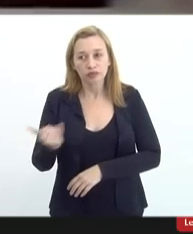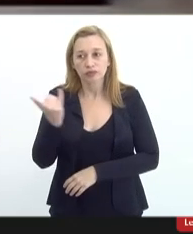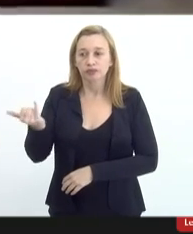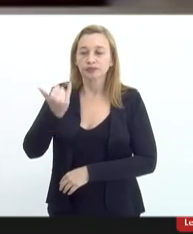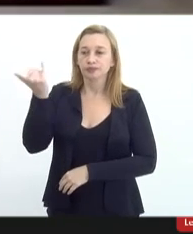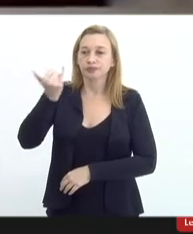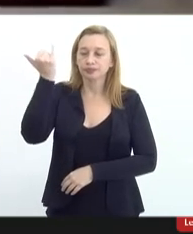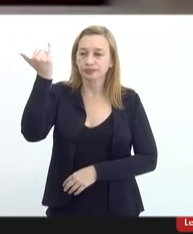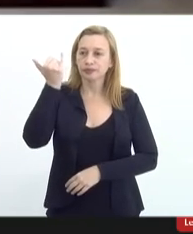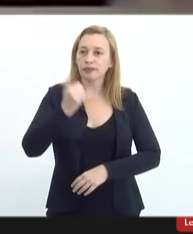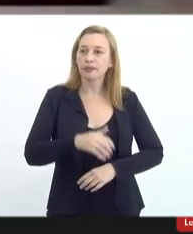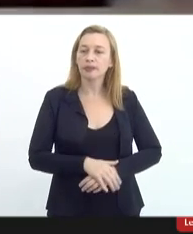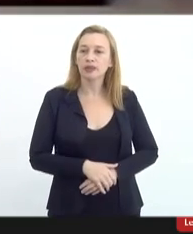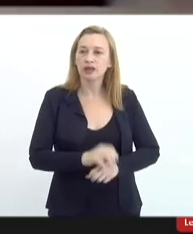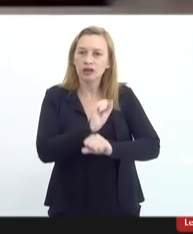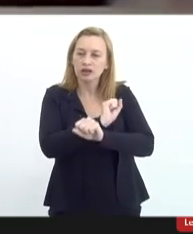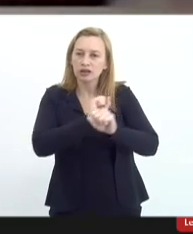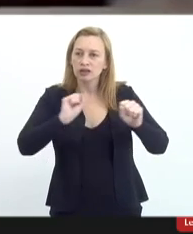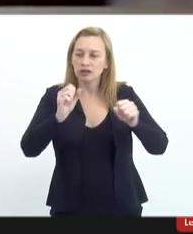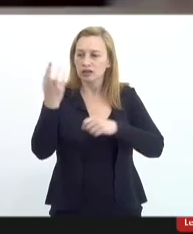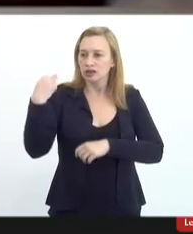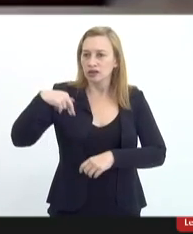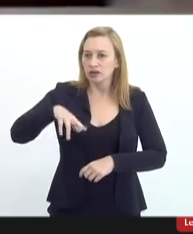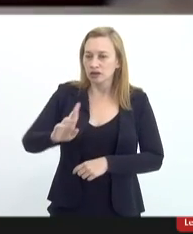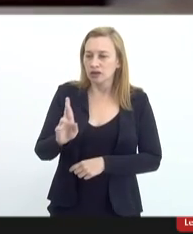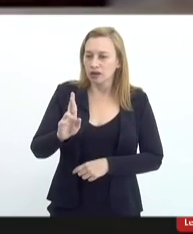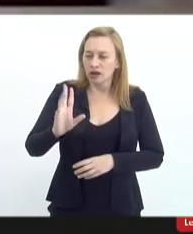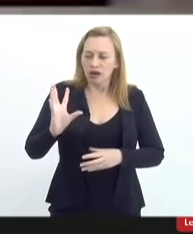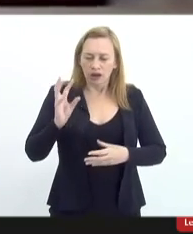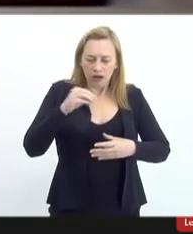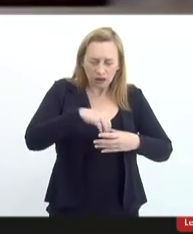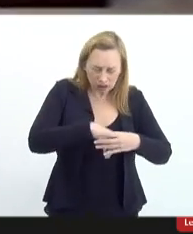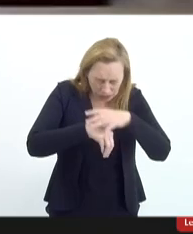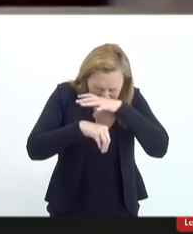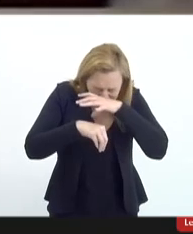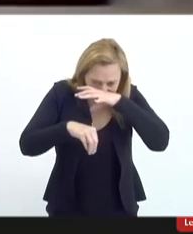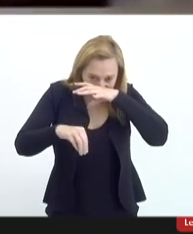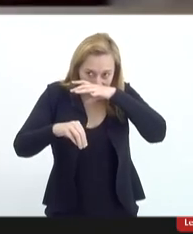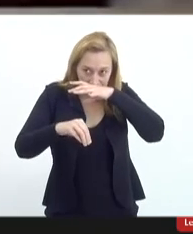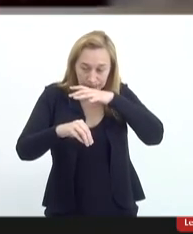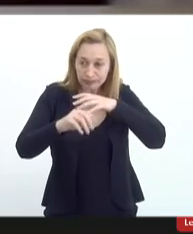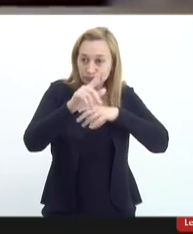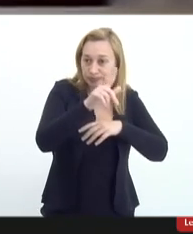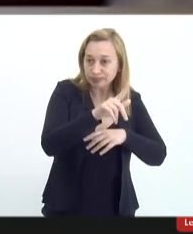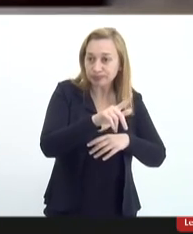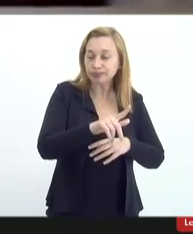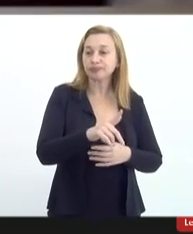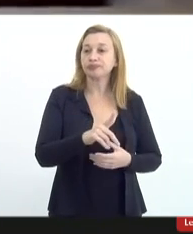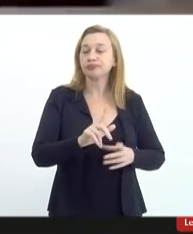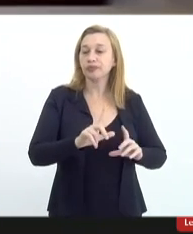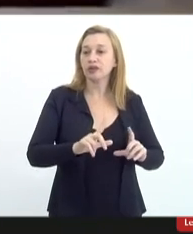importantíssimo que a liberdade religiosa seja inserida nas ditas boas práticas